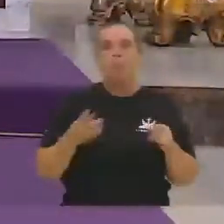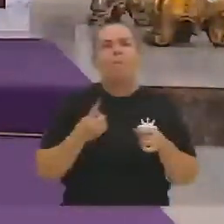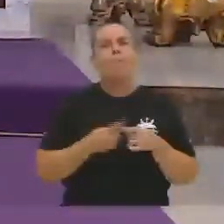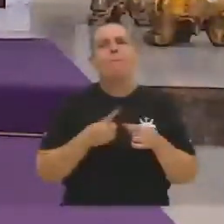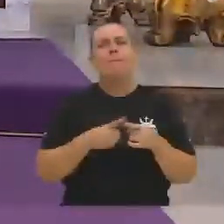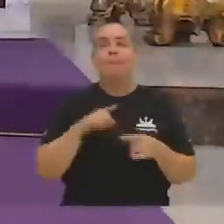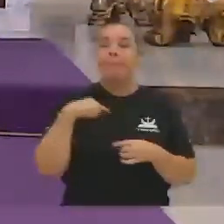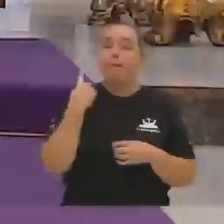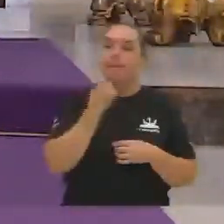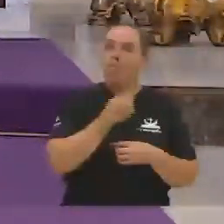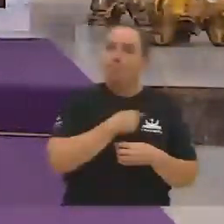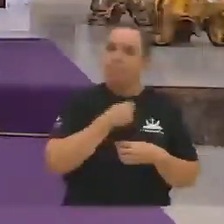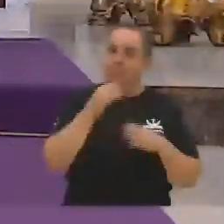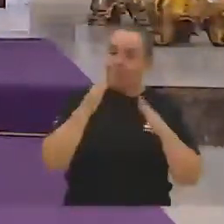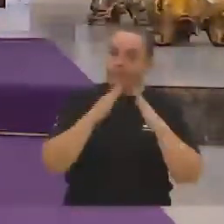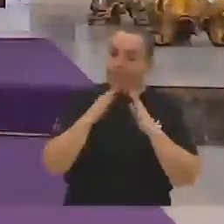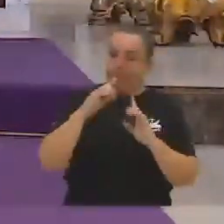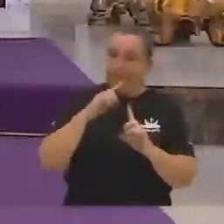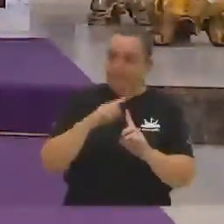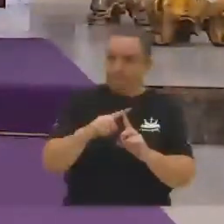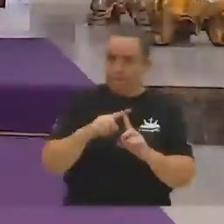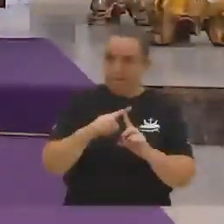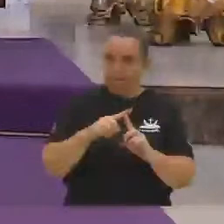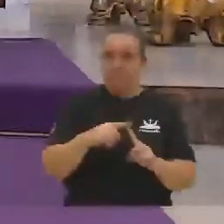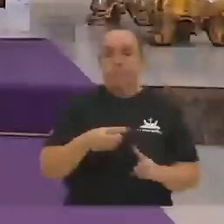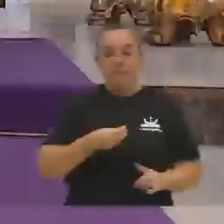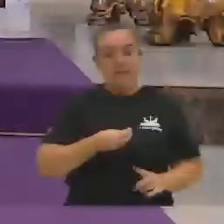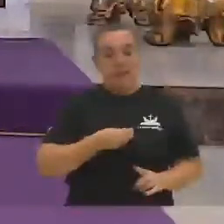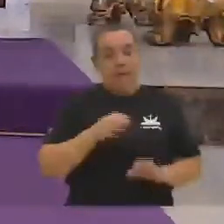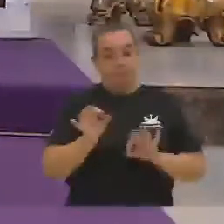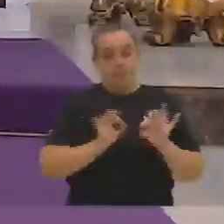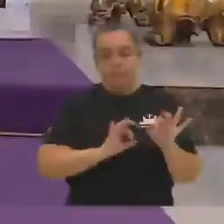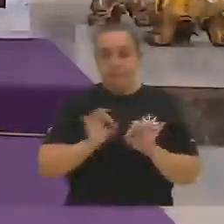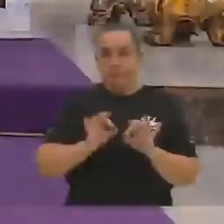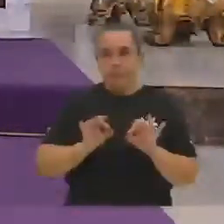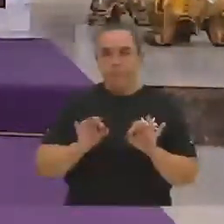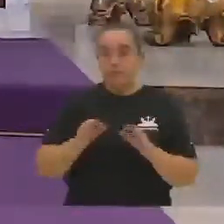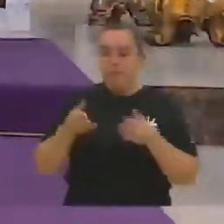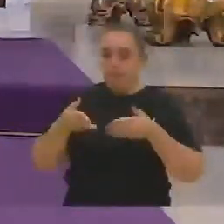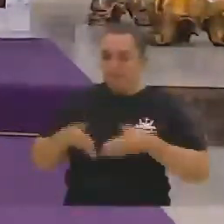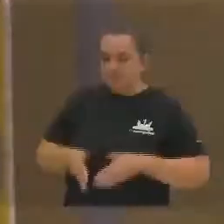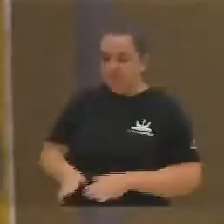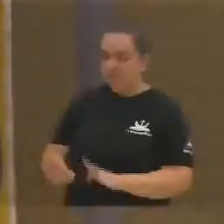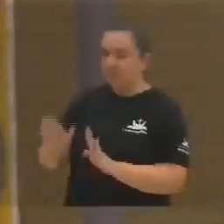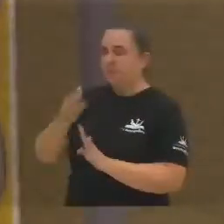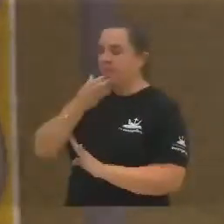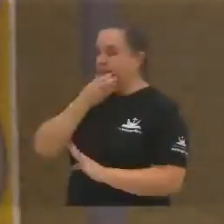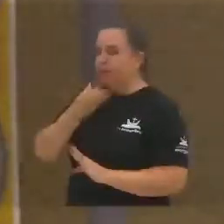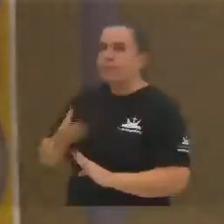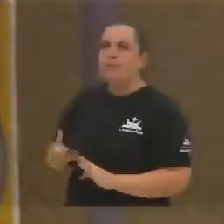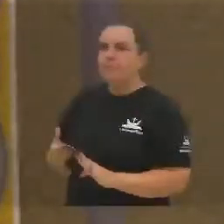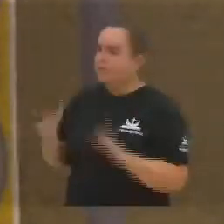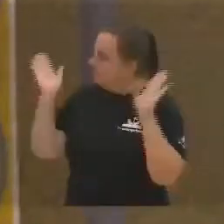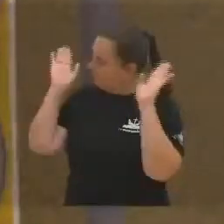porque nós, como igreja, estamos nos preparando para o Natal de nosso